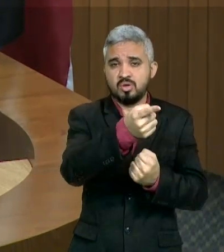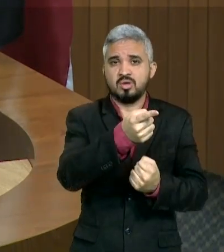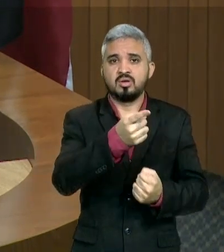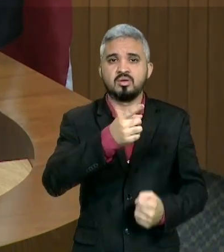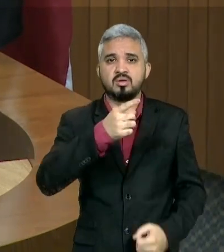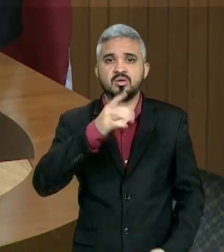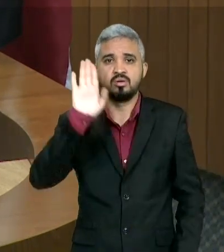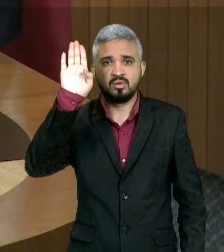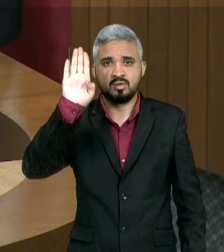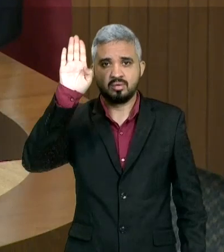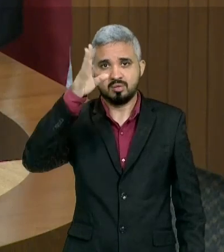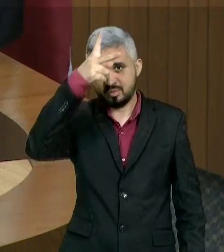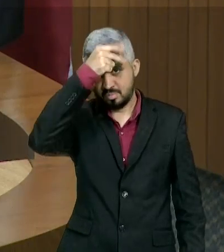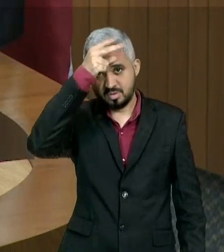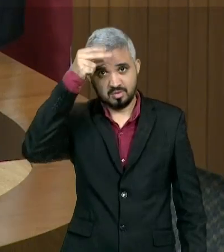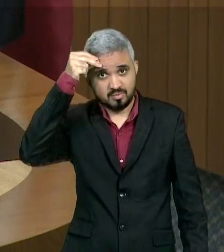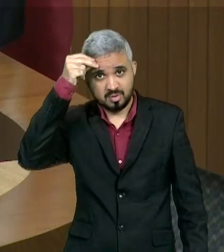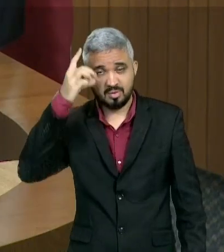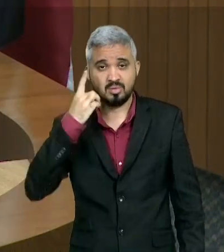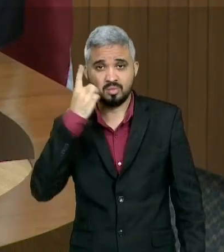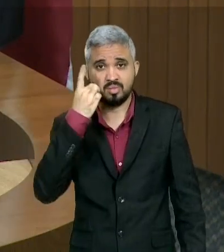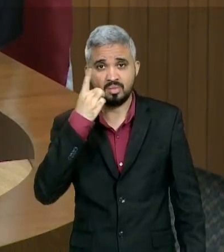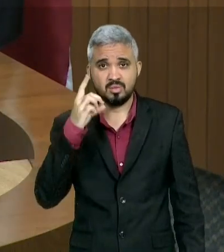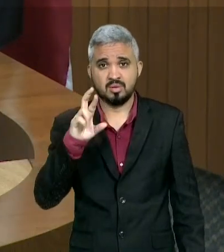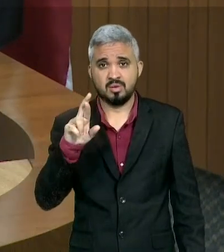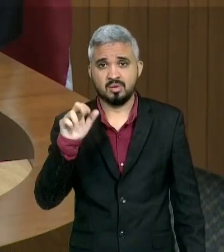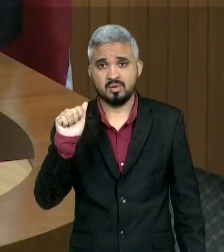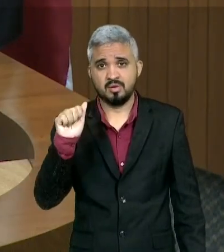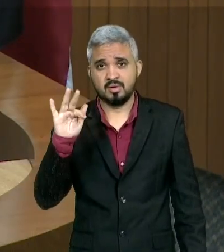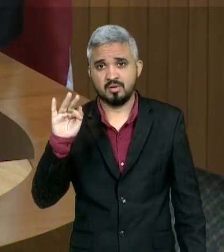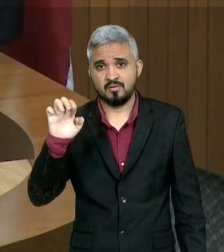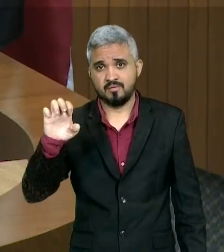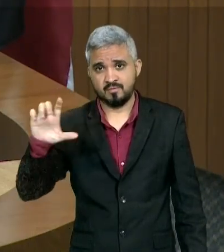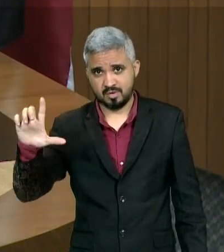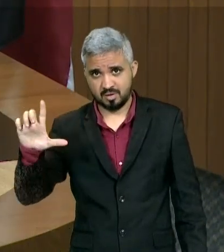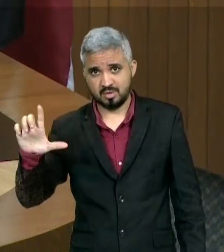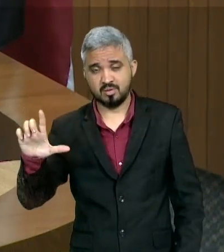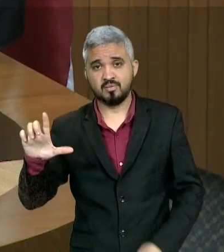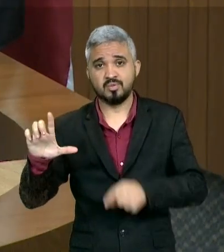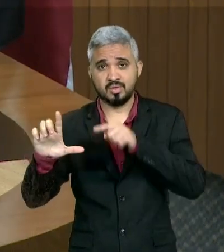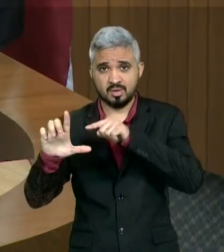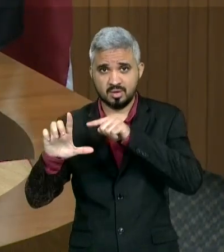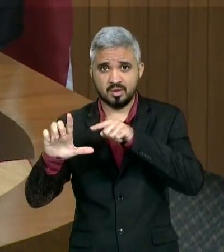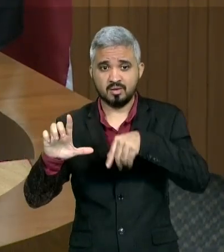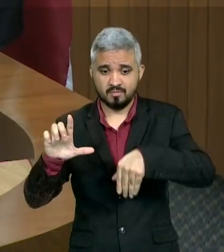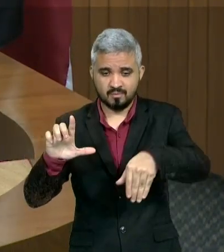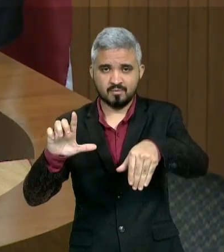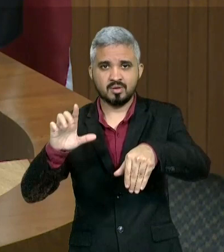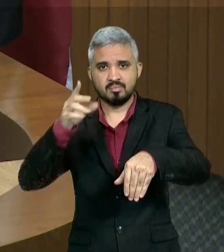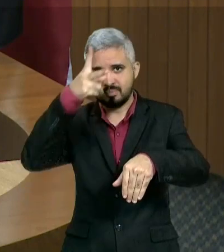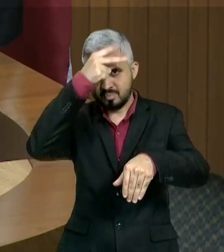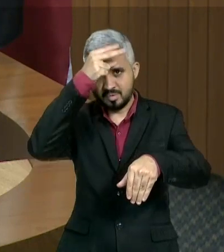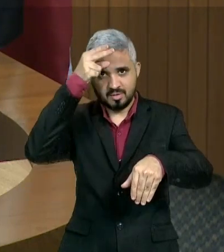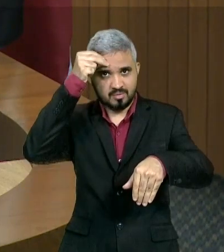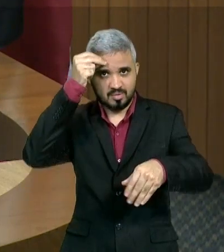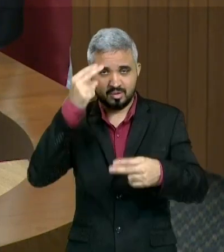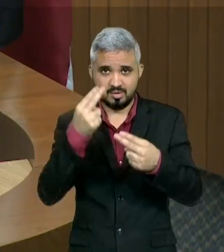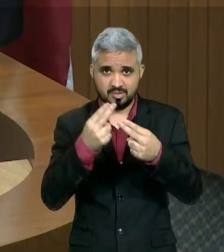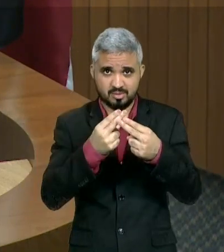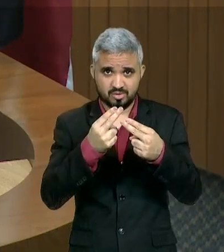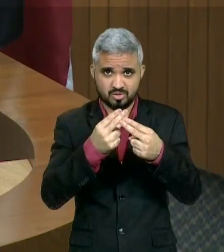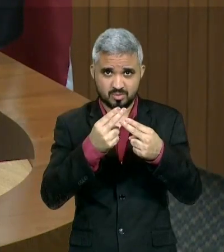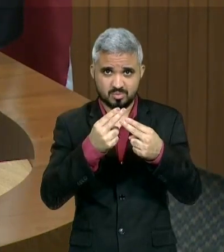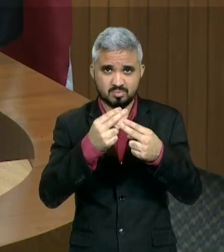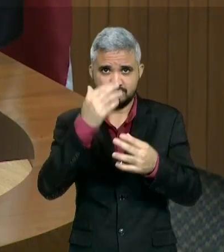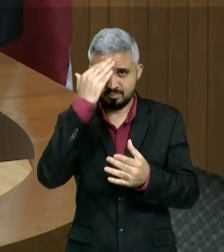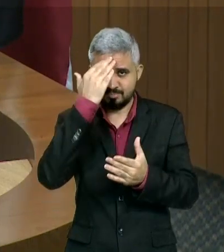que convive aqui com a gente, ex-líder do governo, e que tem tudo para ganhar a eleição esse ano em Timon. E eu acredito